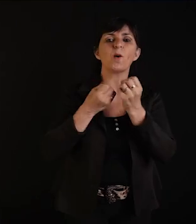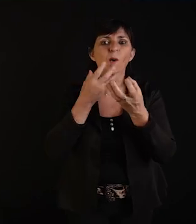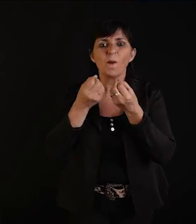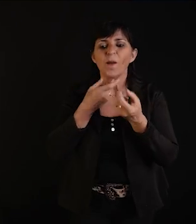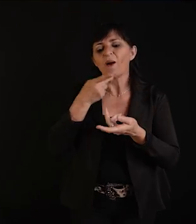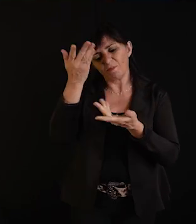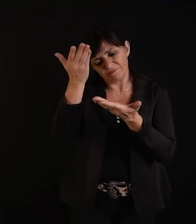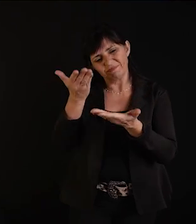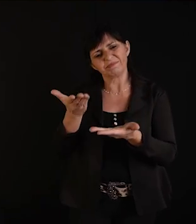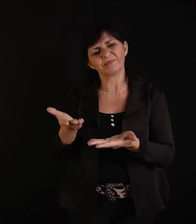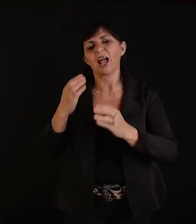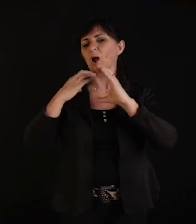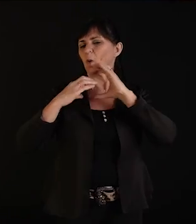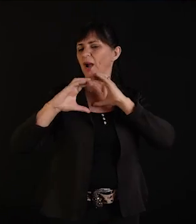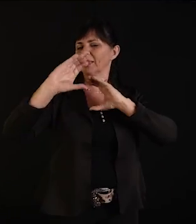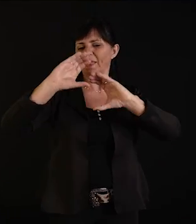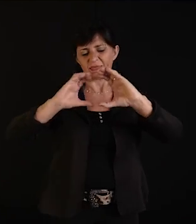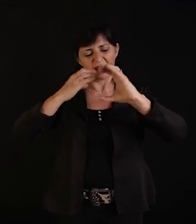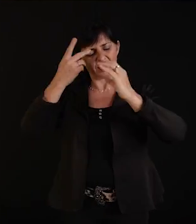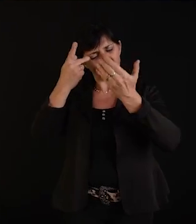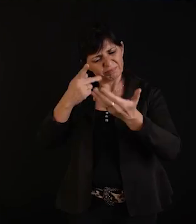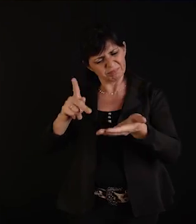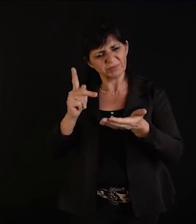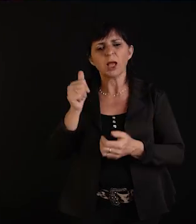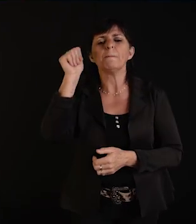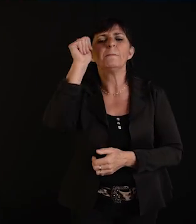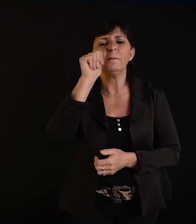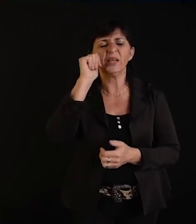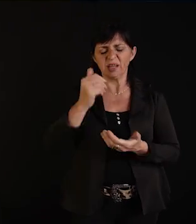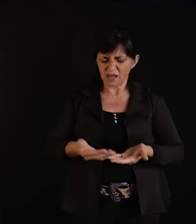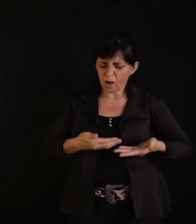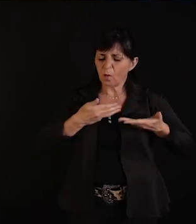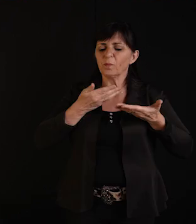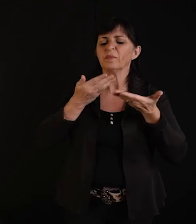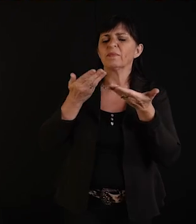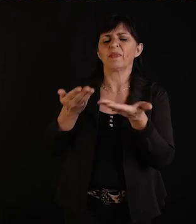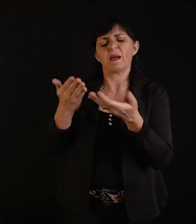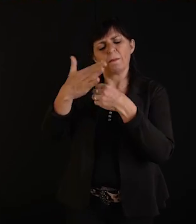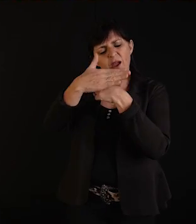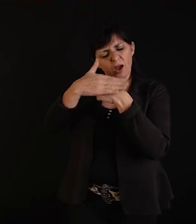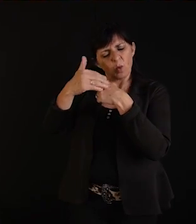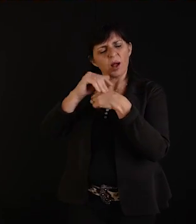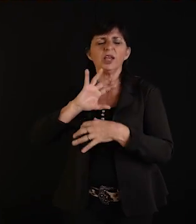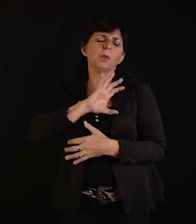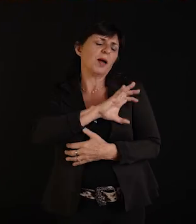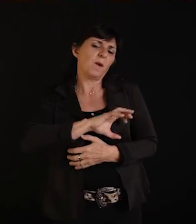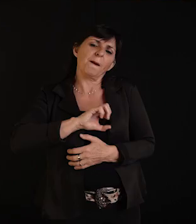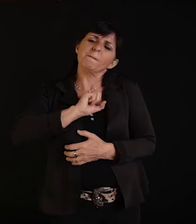declaro cantando esta milonga. Guria, eu te ofereço meu carinho, meu